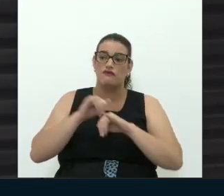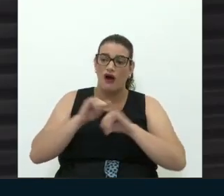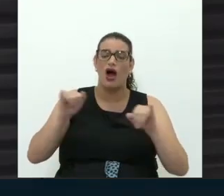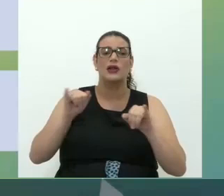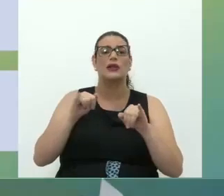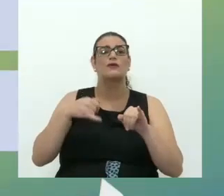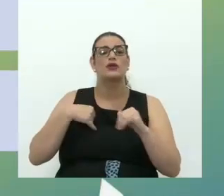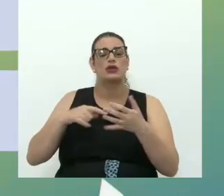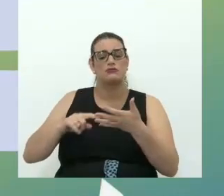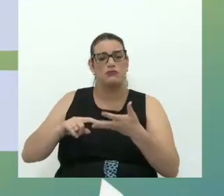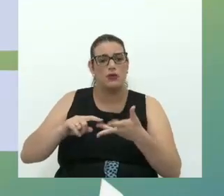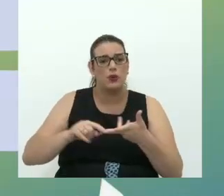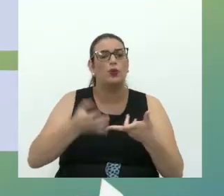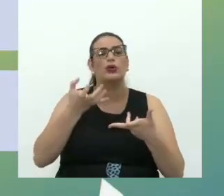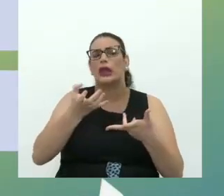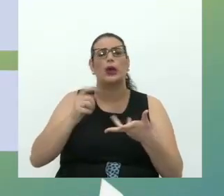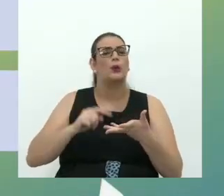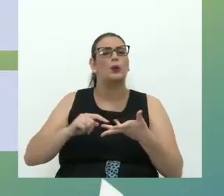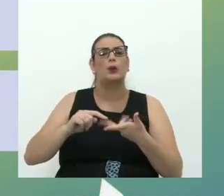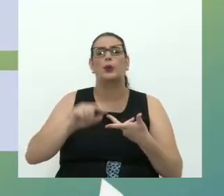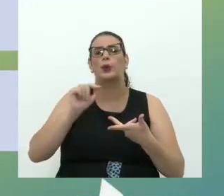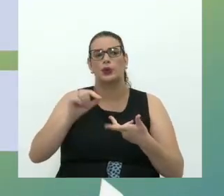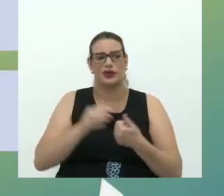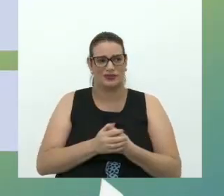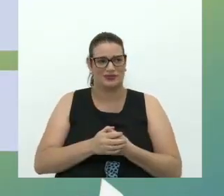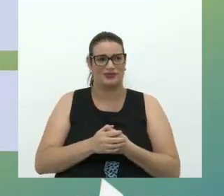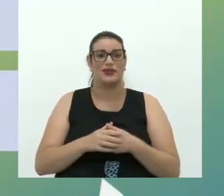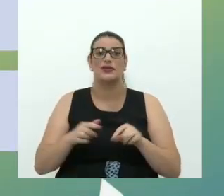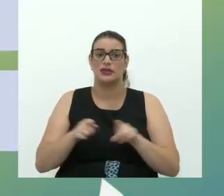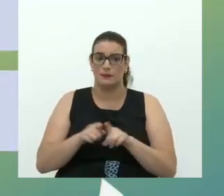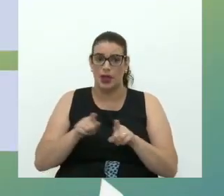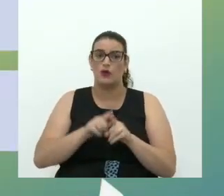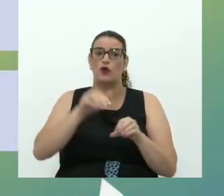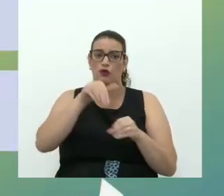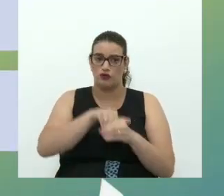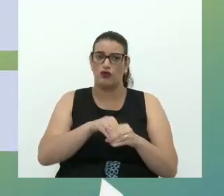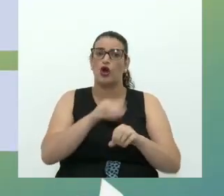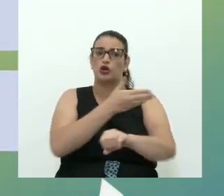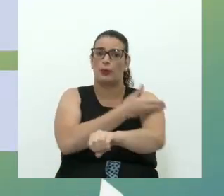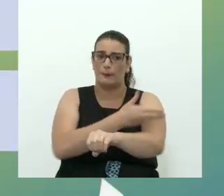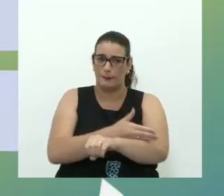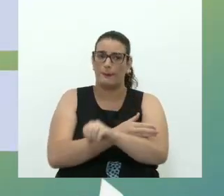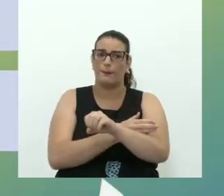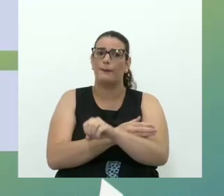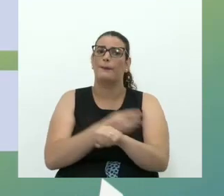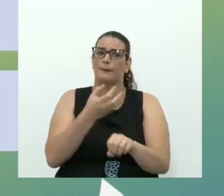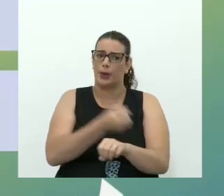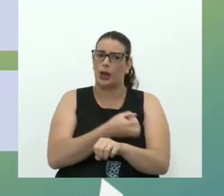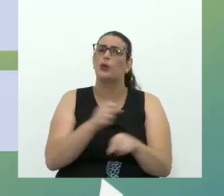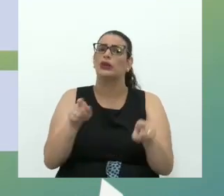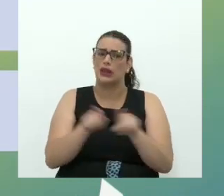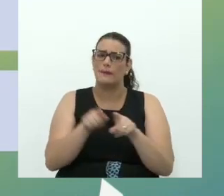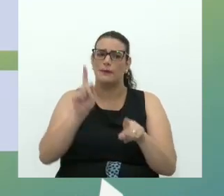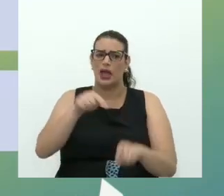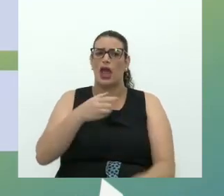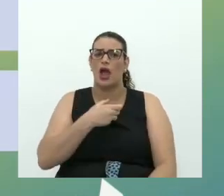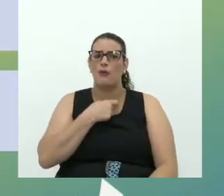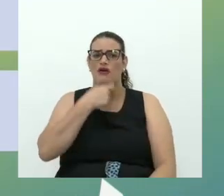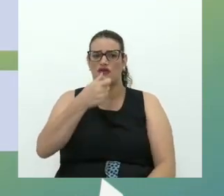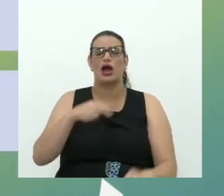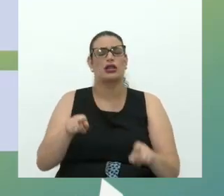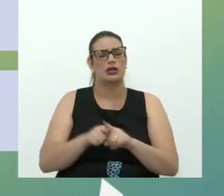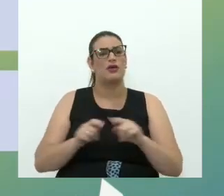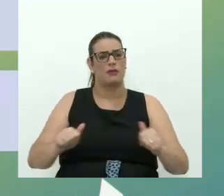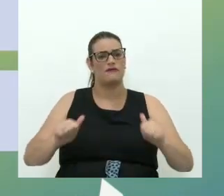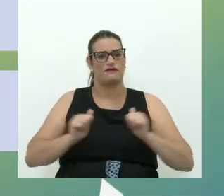vocês querem até o voto em branco o voto em branco também é uma fala abstenção também